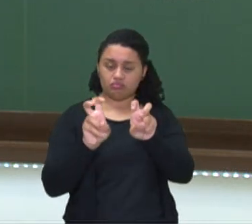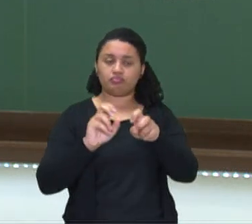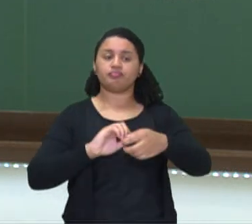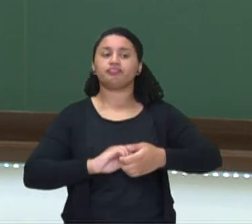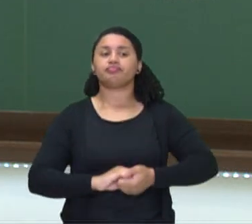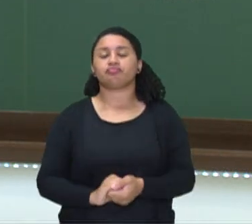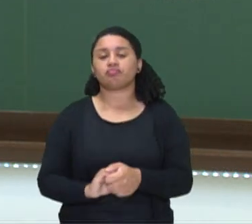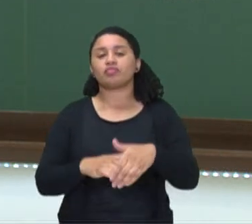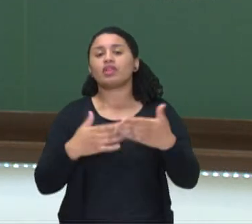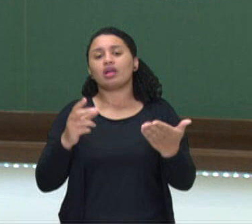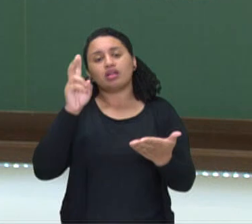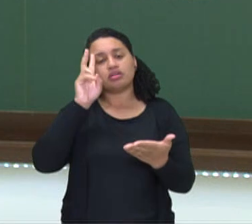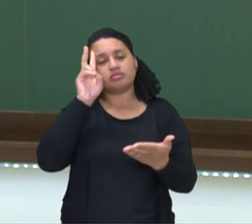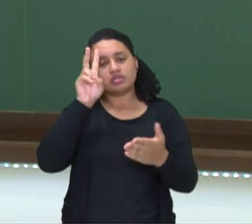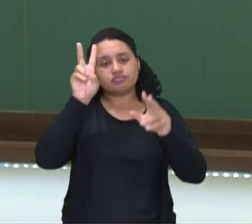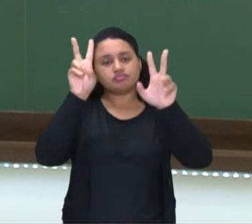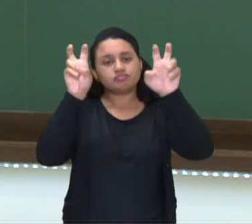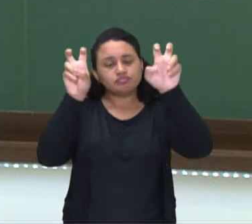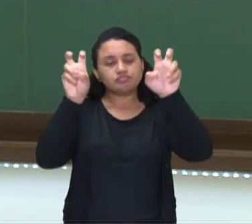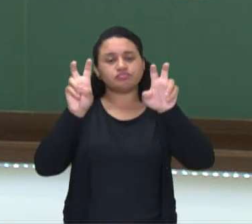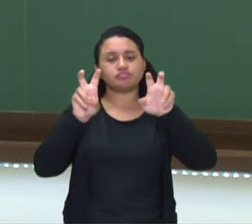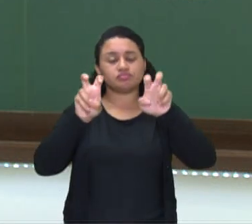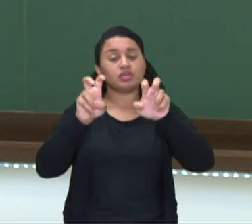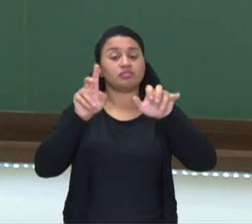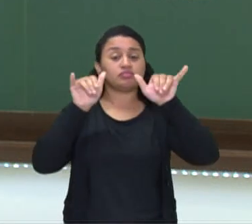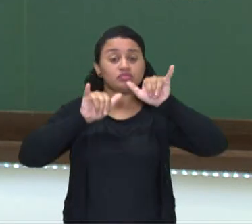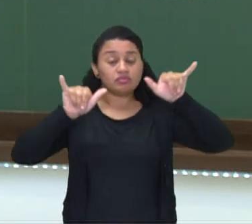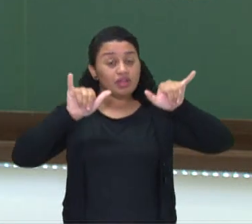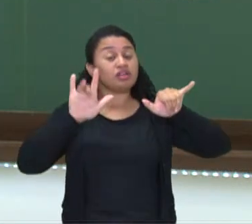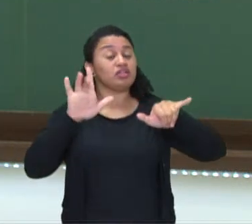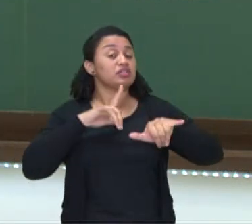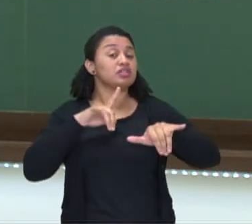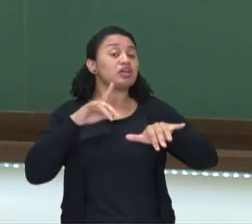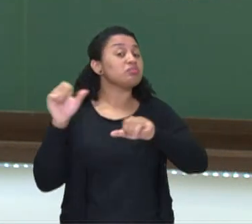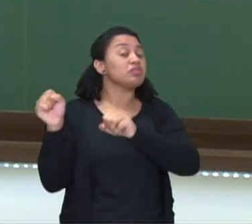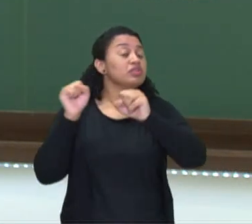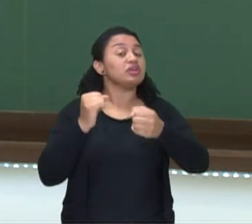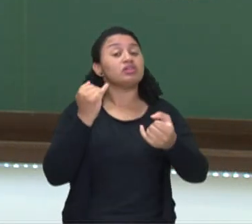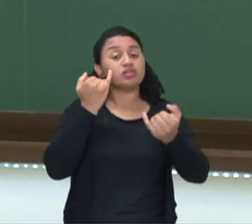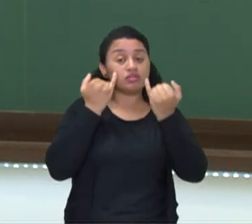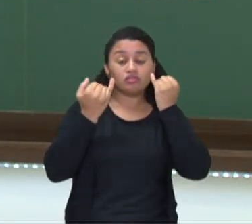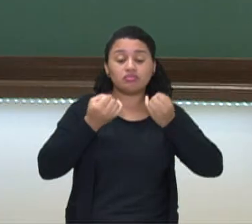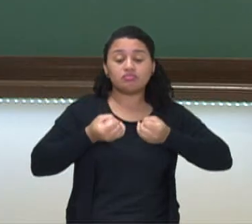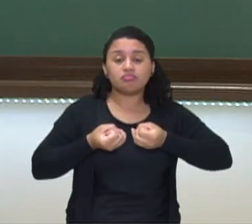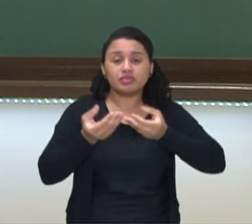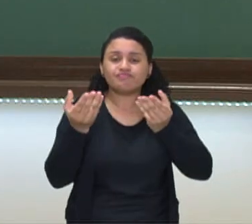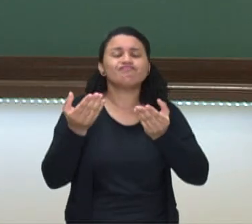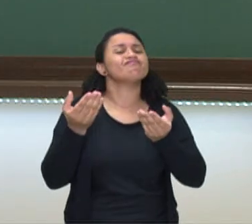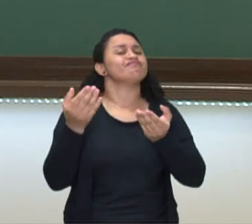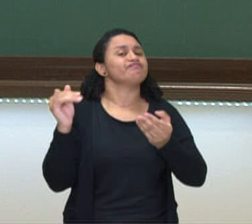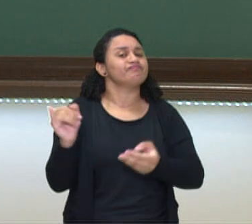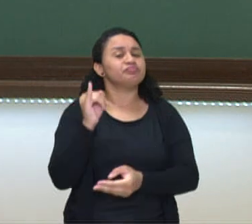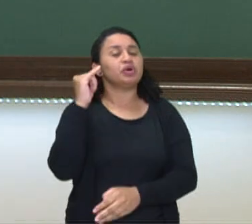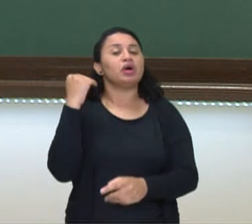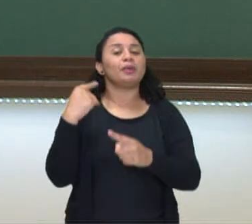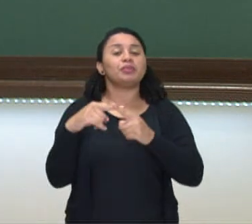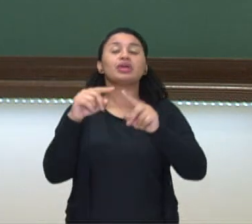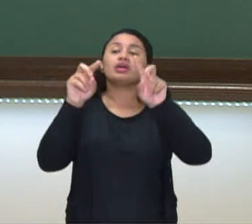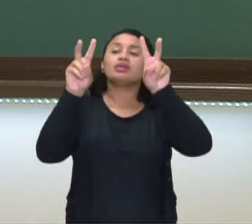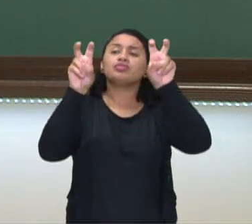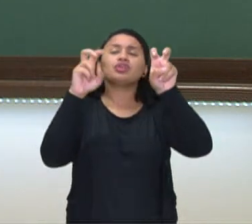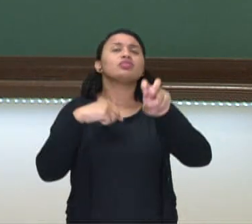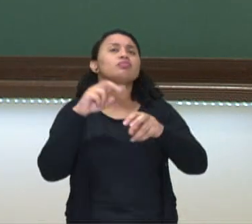Lembrando que o título e subtítulo de uma notícia tem já um poder de informação gigante. Através do título e do